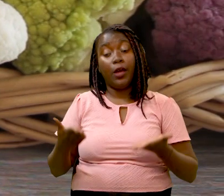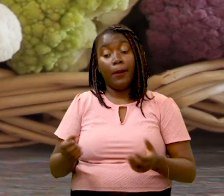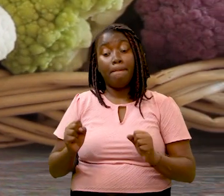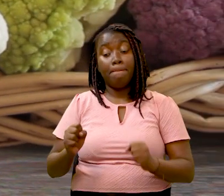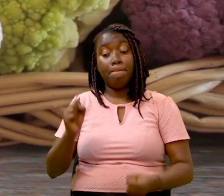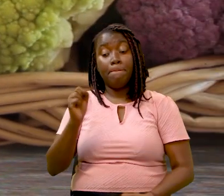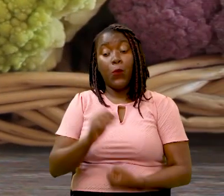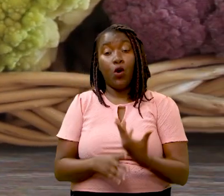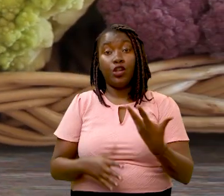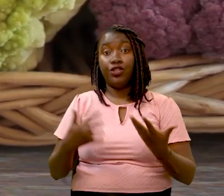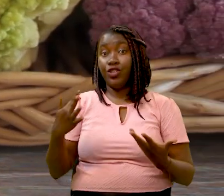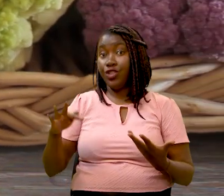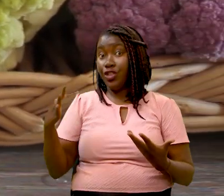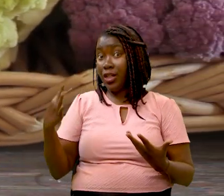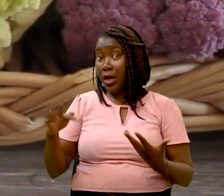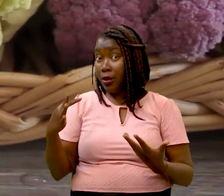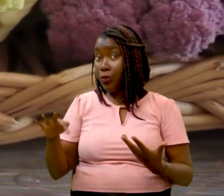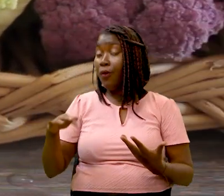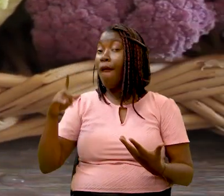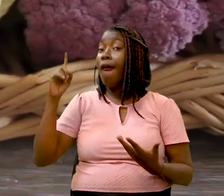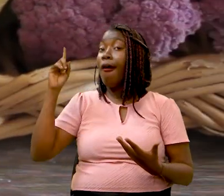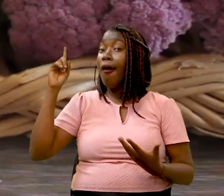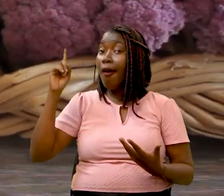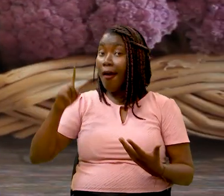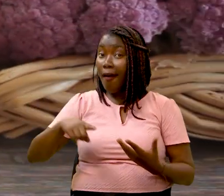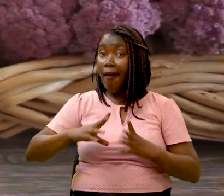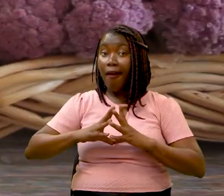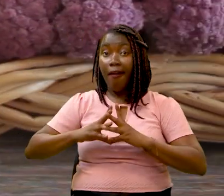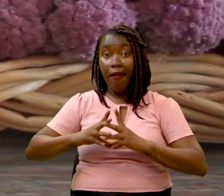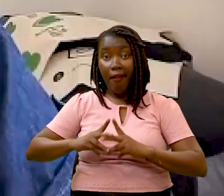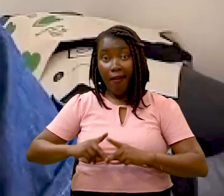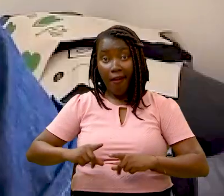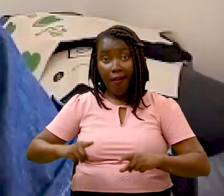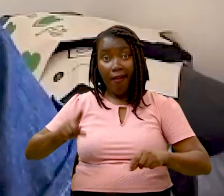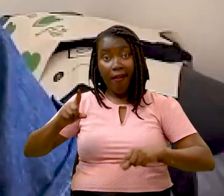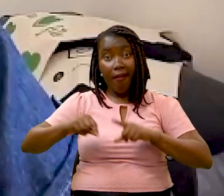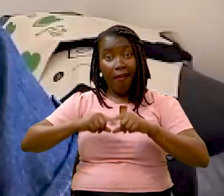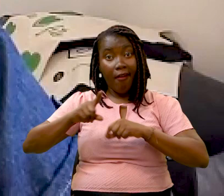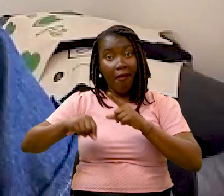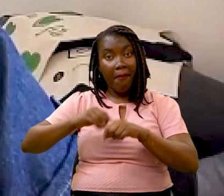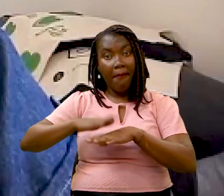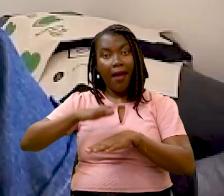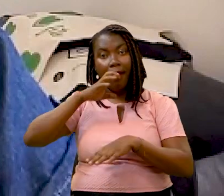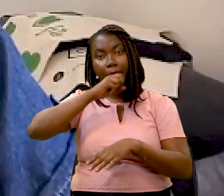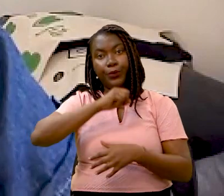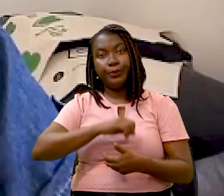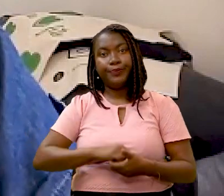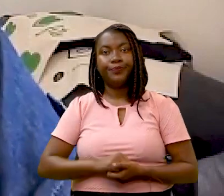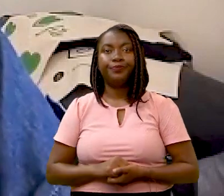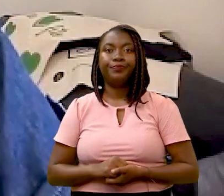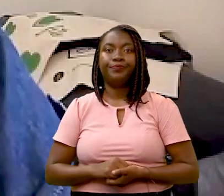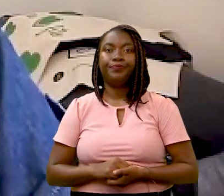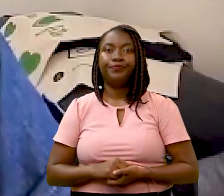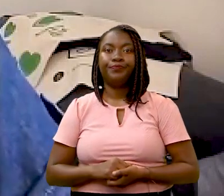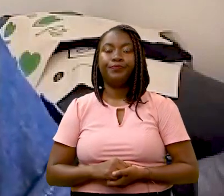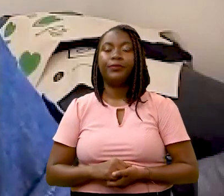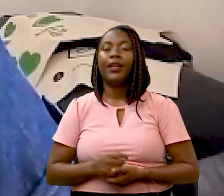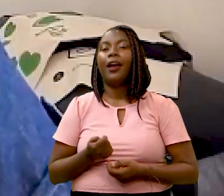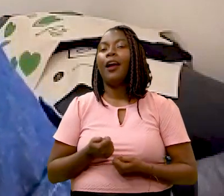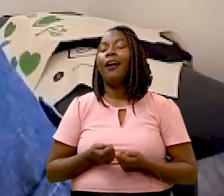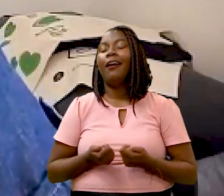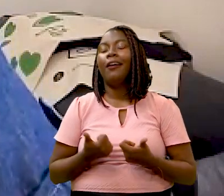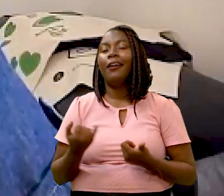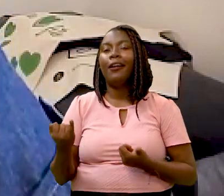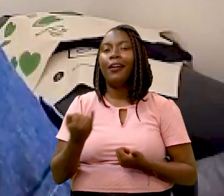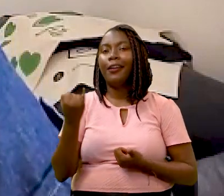pode gerar a dor, ele é depurado, ele é filtrado mais rapidamente. A dica preciosa